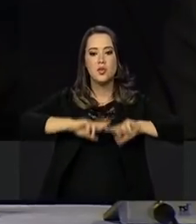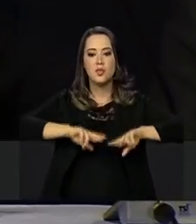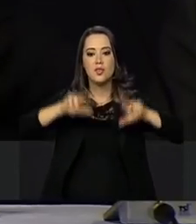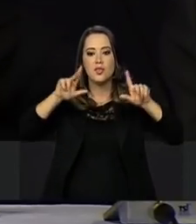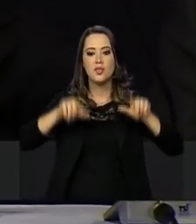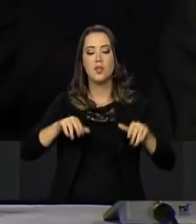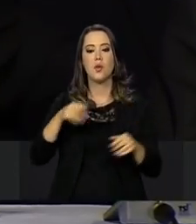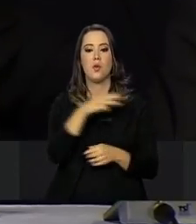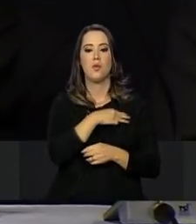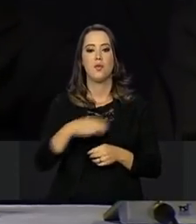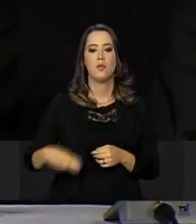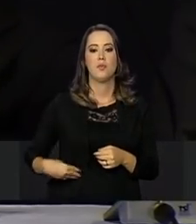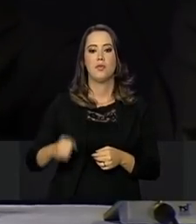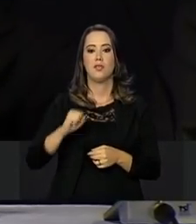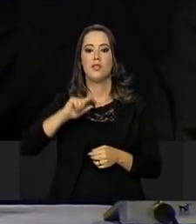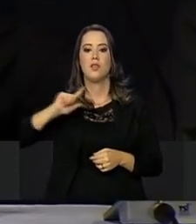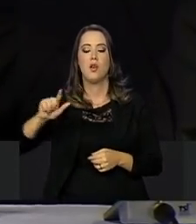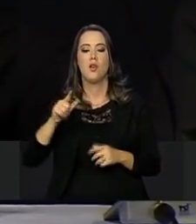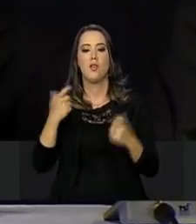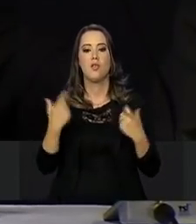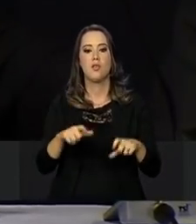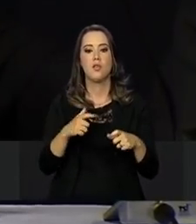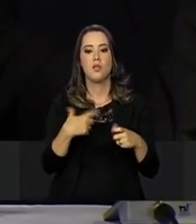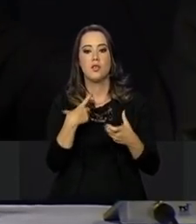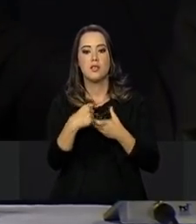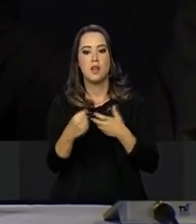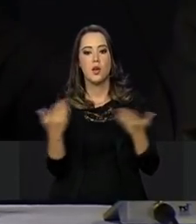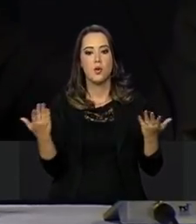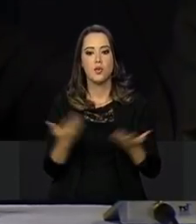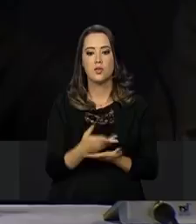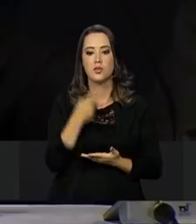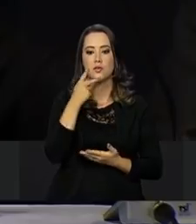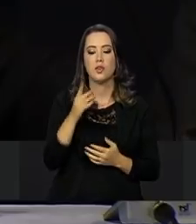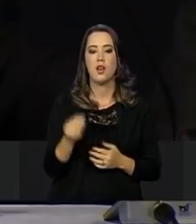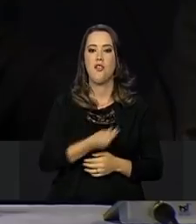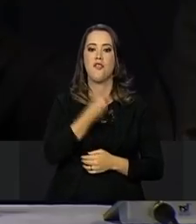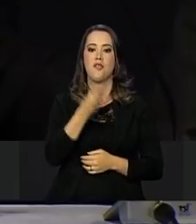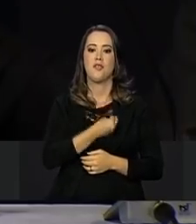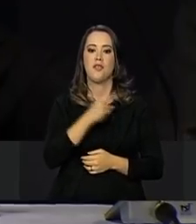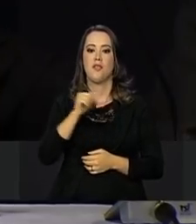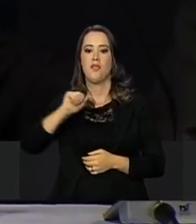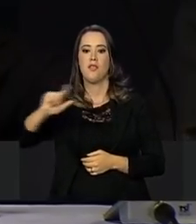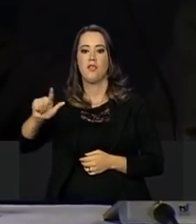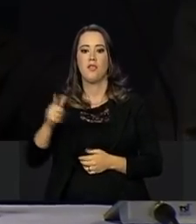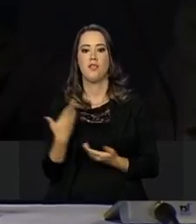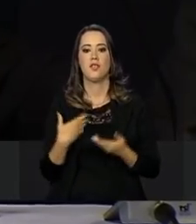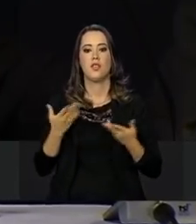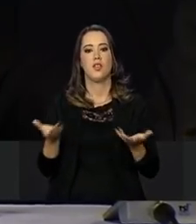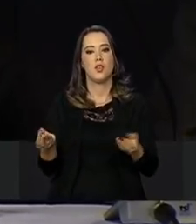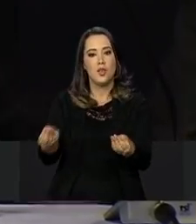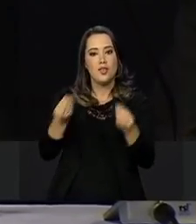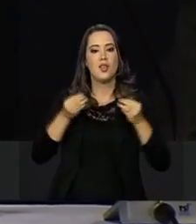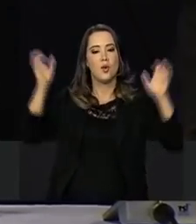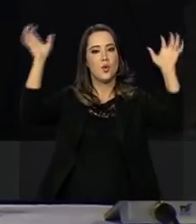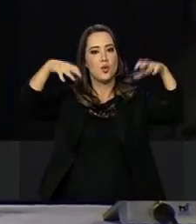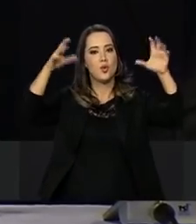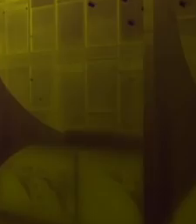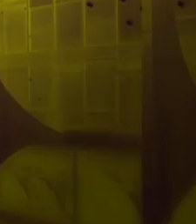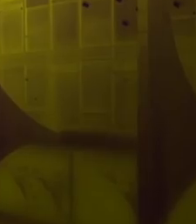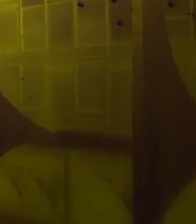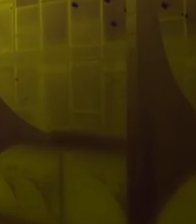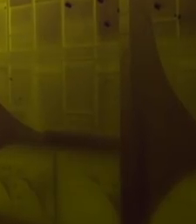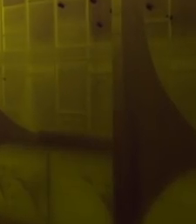O Raul faz esta reunião. Quando eu saio hoje, eu digo, viva Raul Jungmann, trouxe chuva para Brasília.